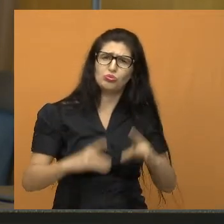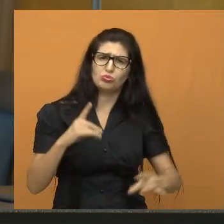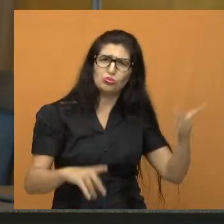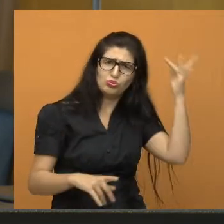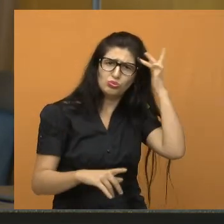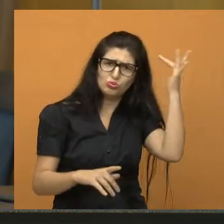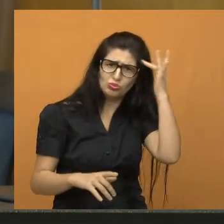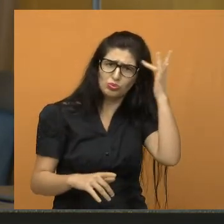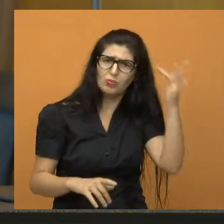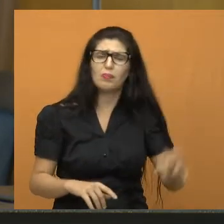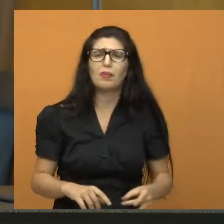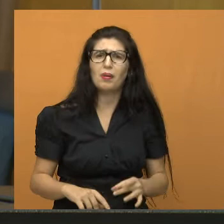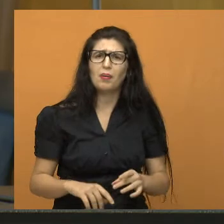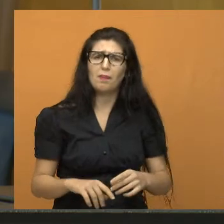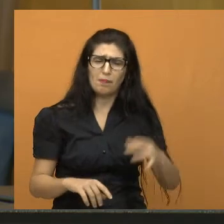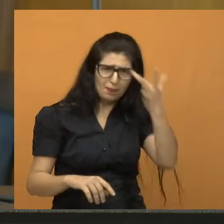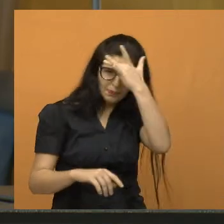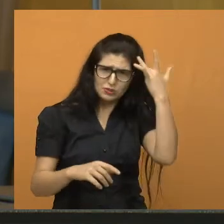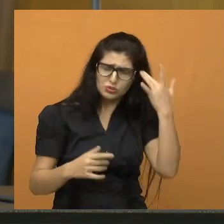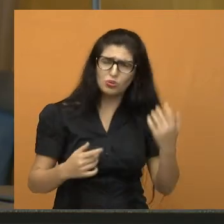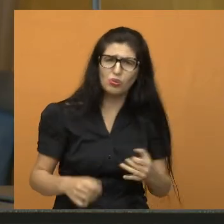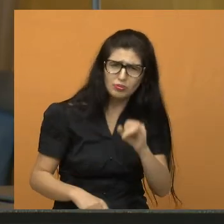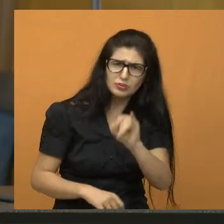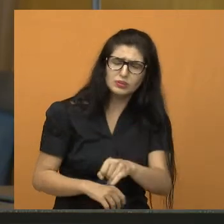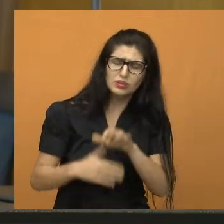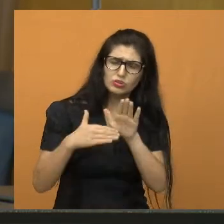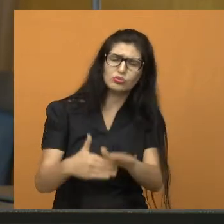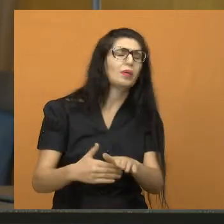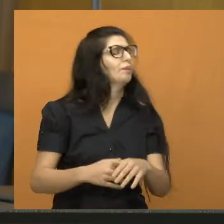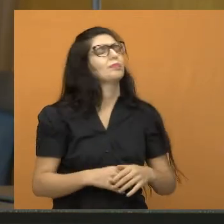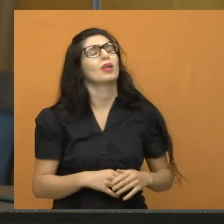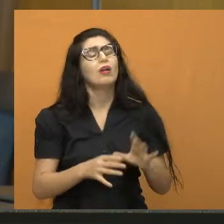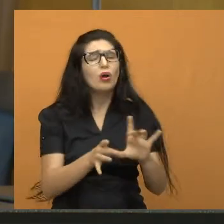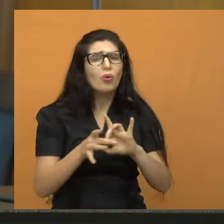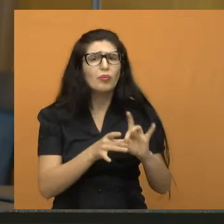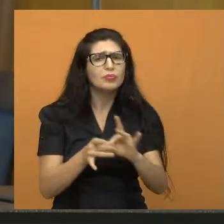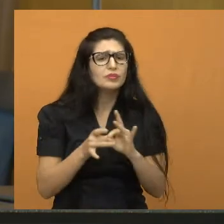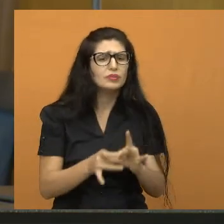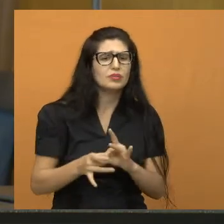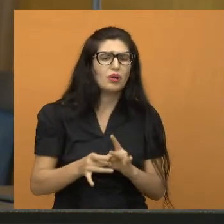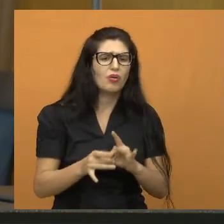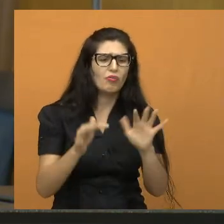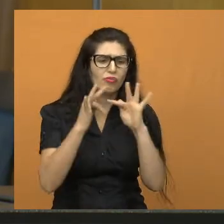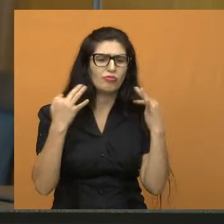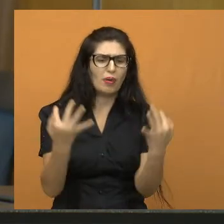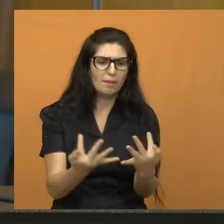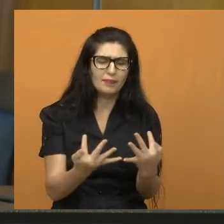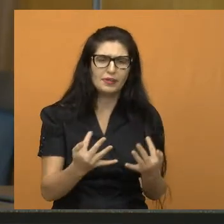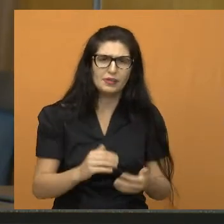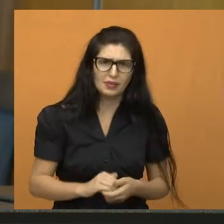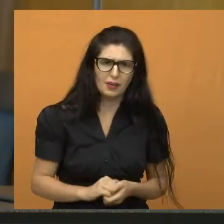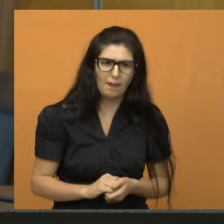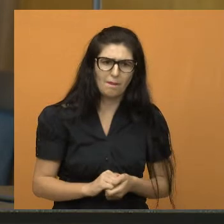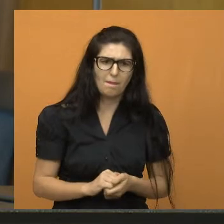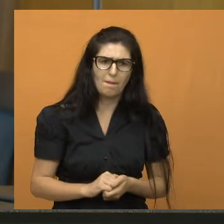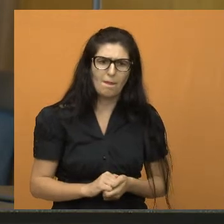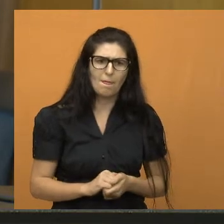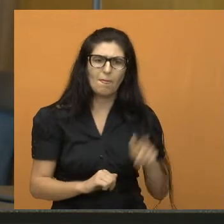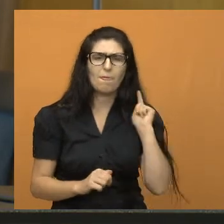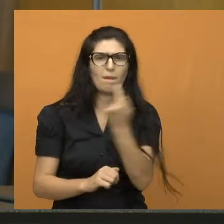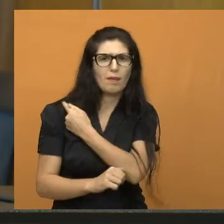de fatores, e a gente fala muito sobre os vínculos familiares, né? Nessa consolidação, que ainda que a gente tenha um